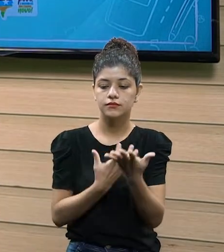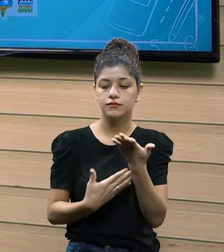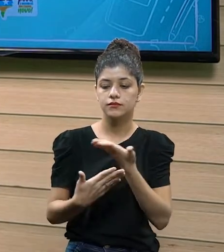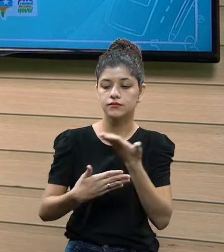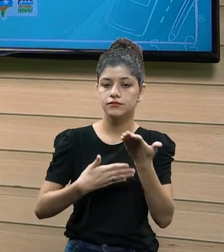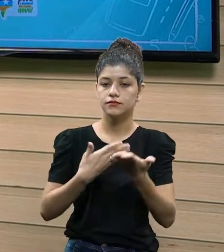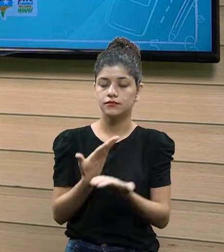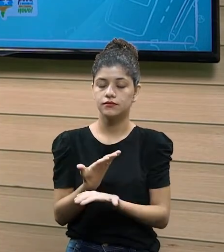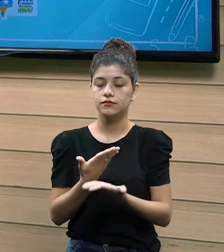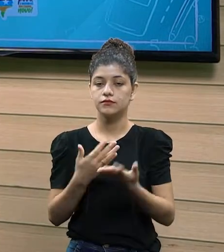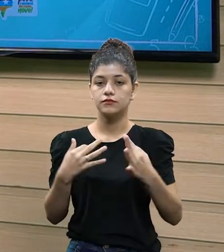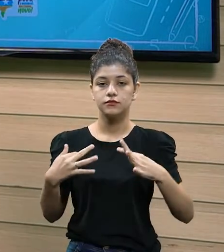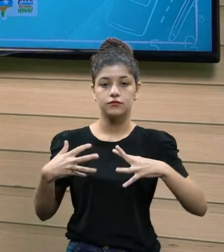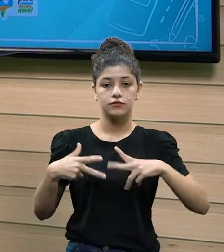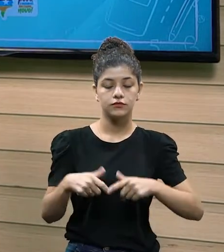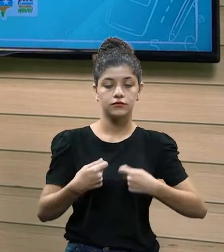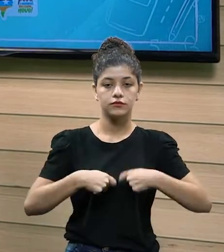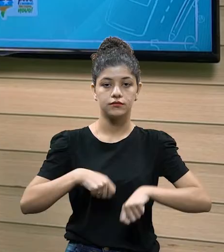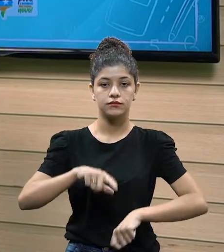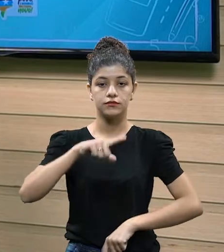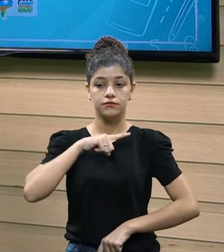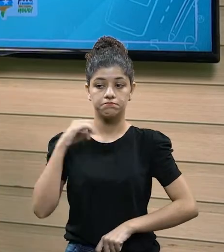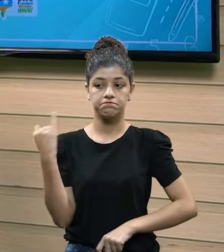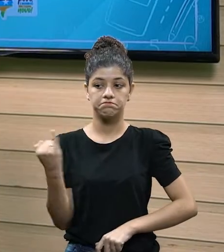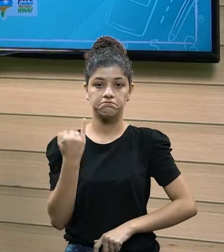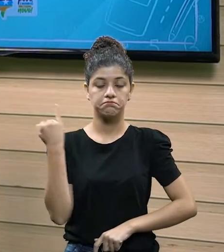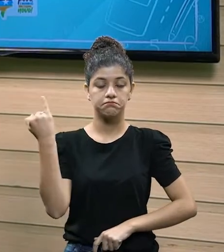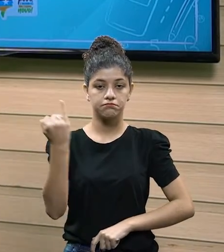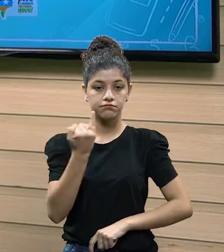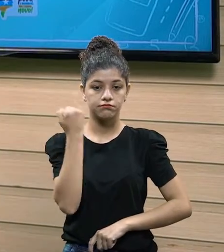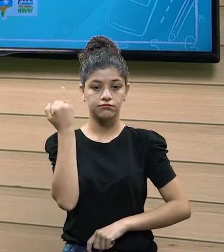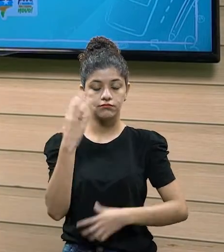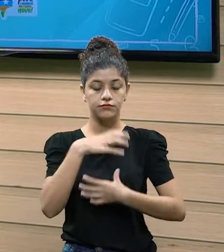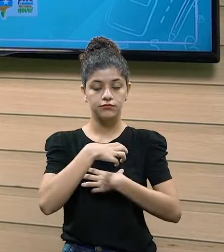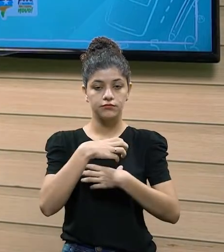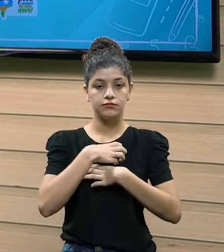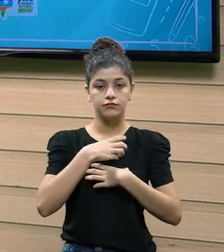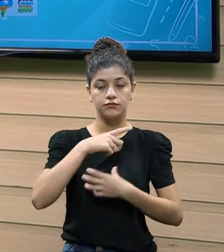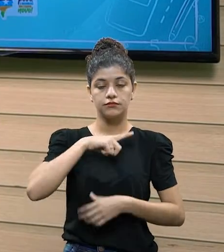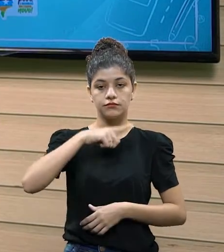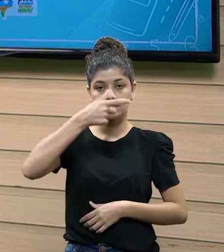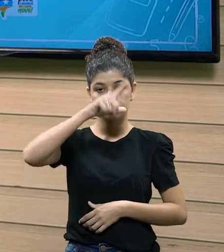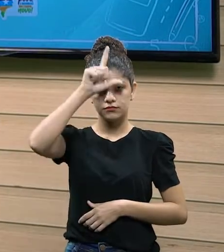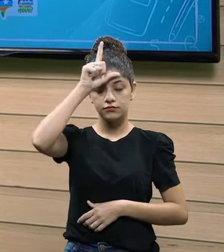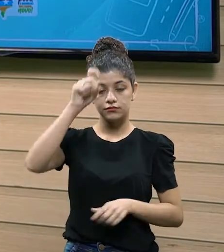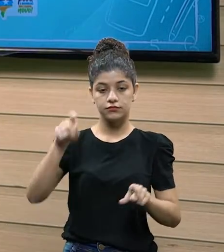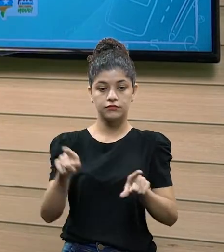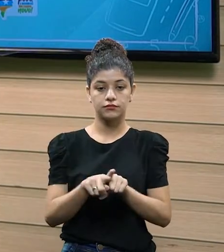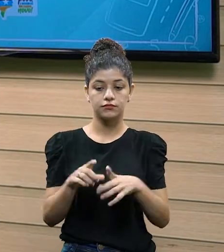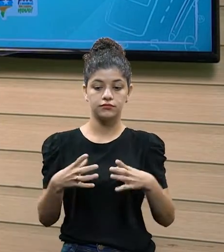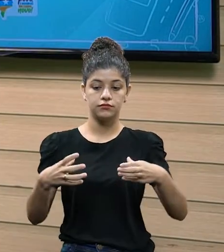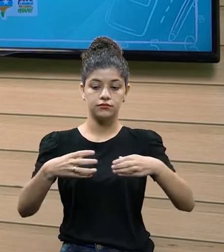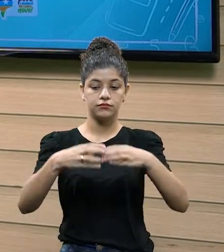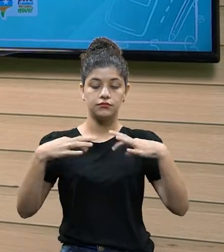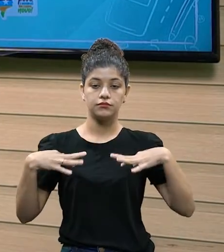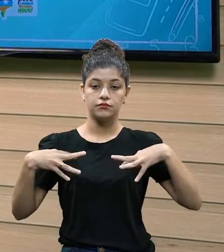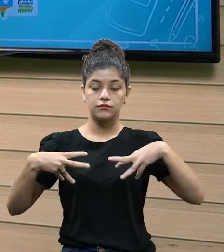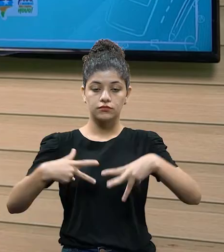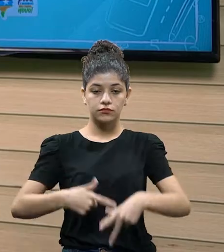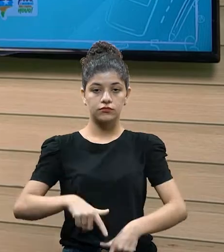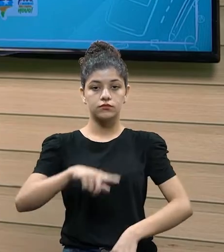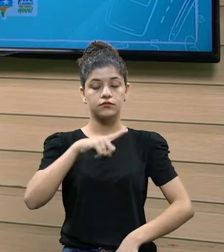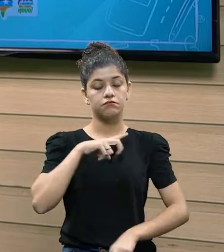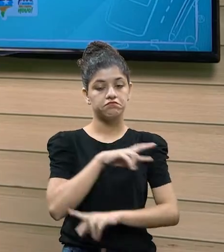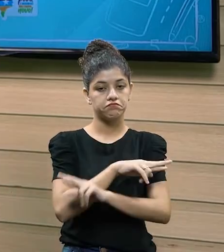onde todos devem se sentir importantes, onde há um líder, os liderados, mas a equipe em si, né, vai fazer a